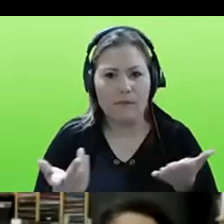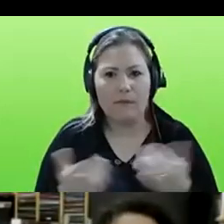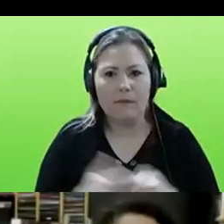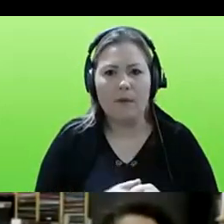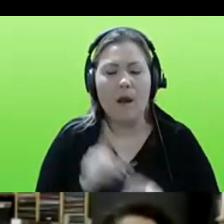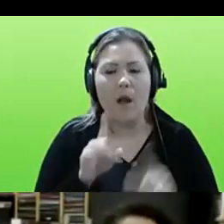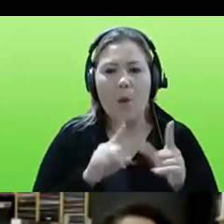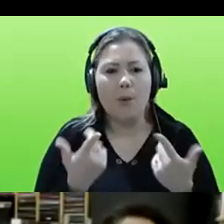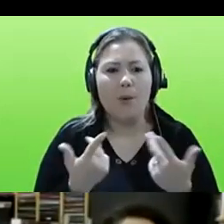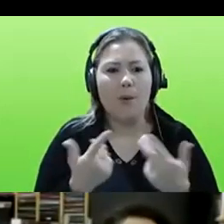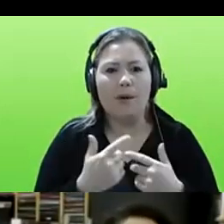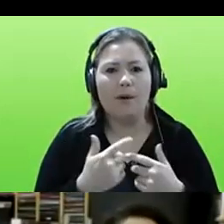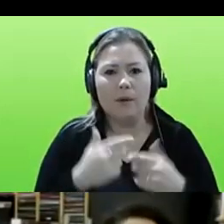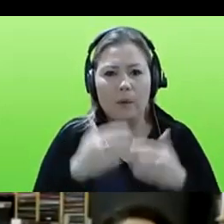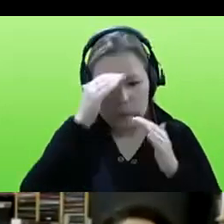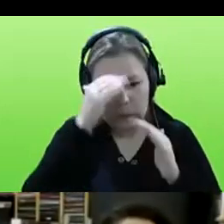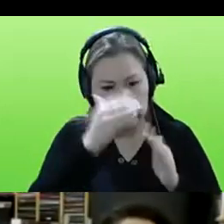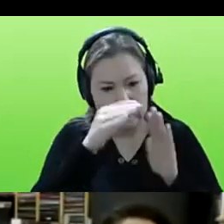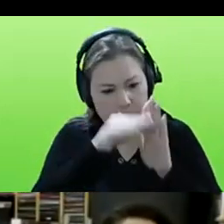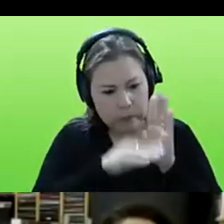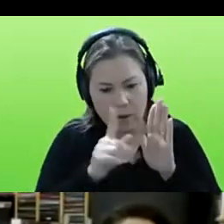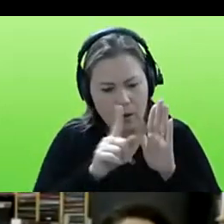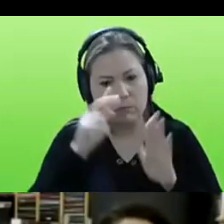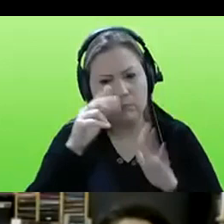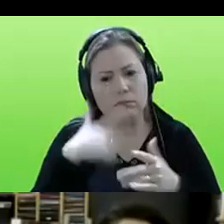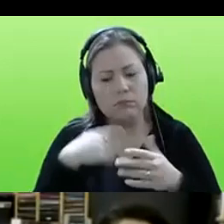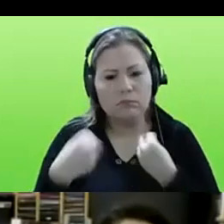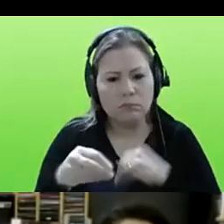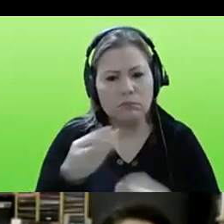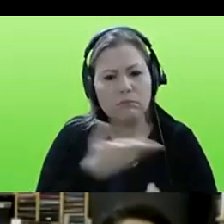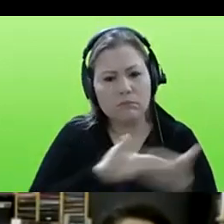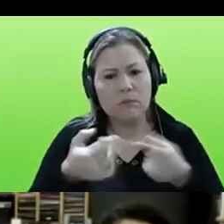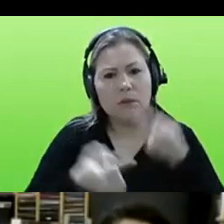alguma sagrada escritura. A nossa ideia aqui é realmente de debate